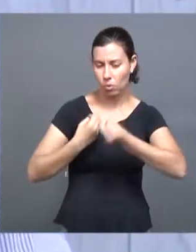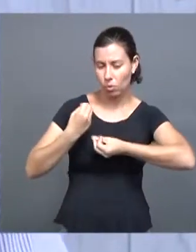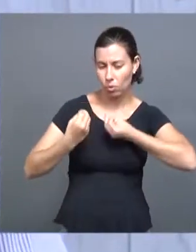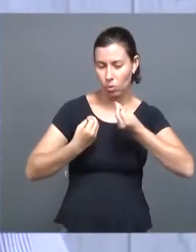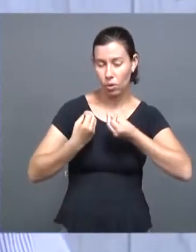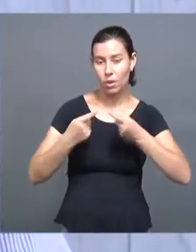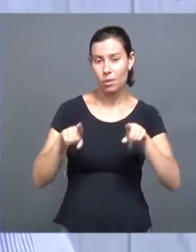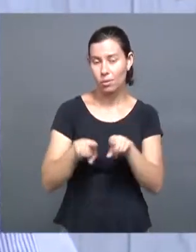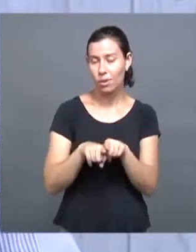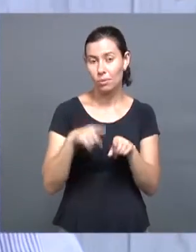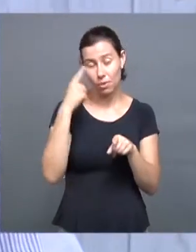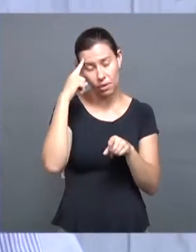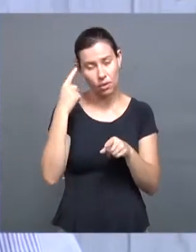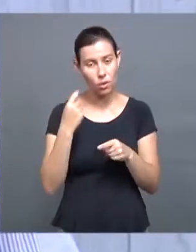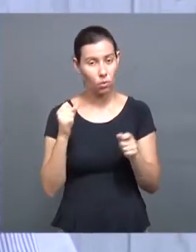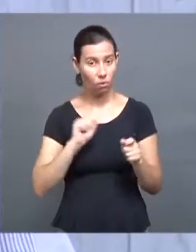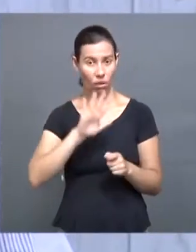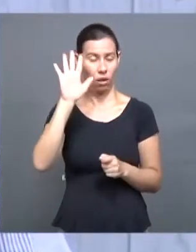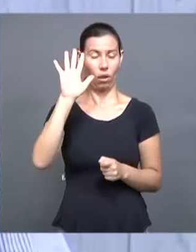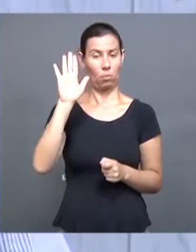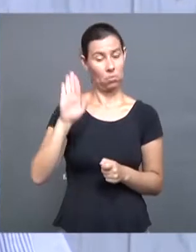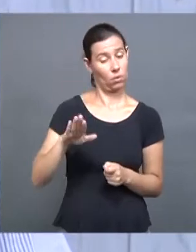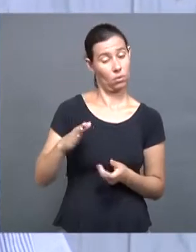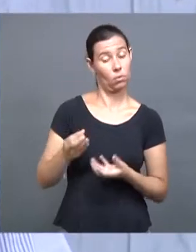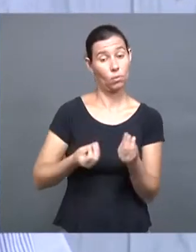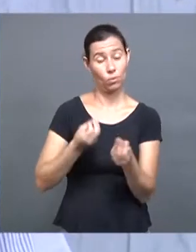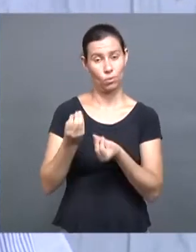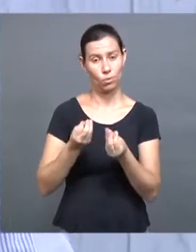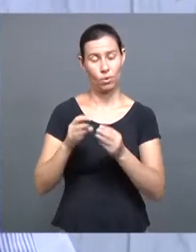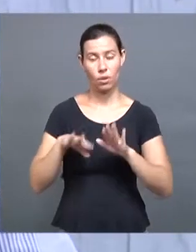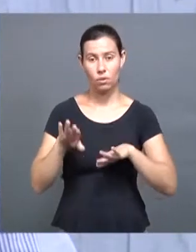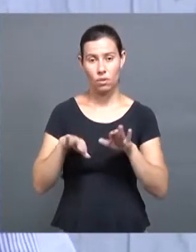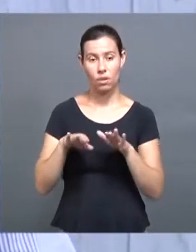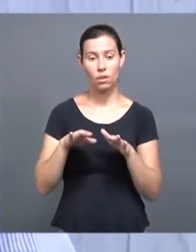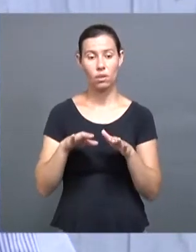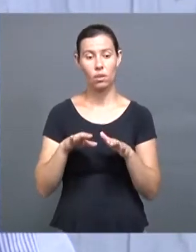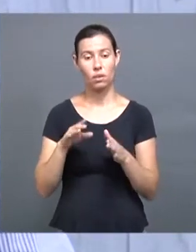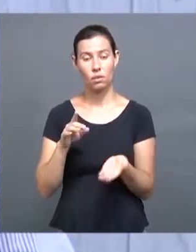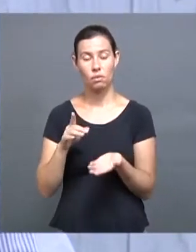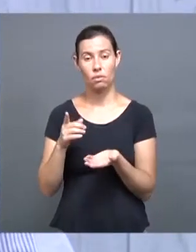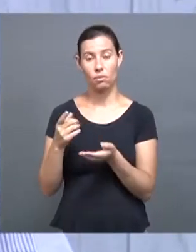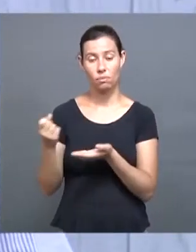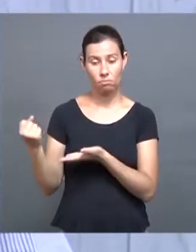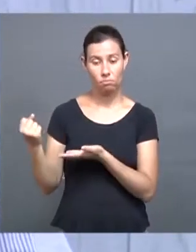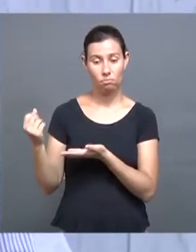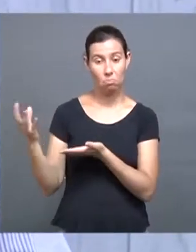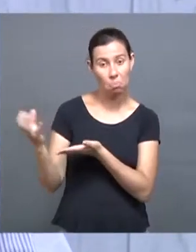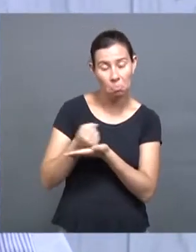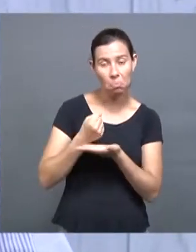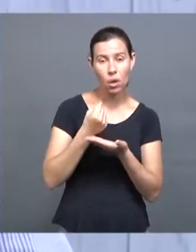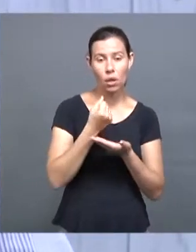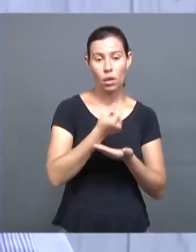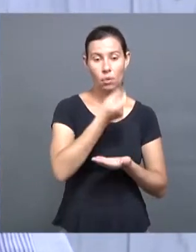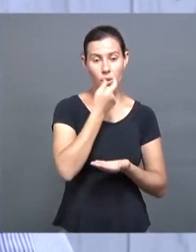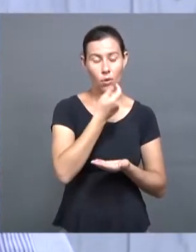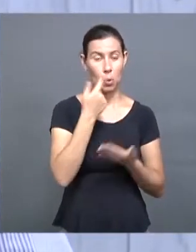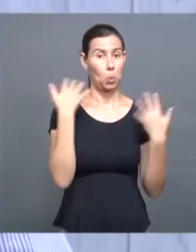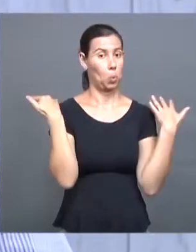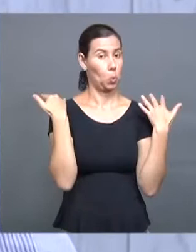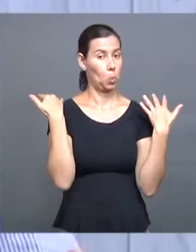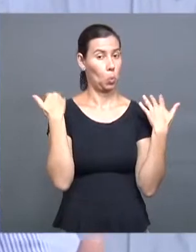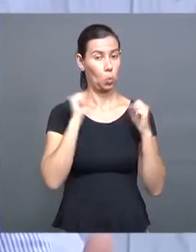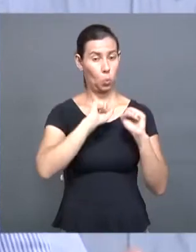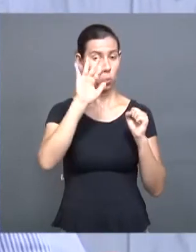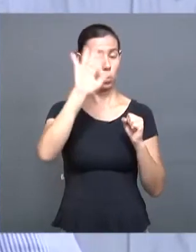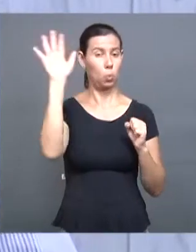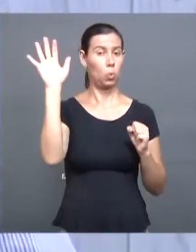custo. Tá? Não adianta assim a gente ter um remédio que chegue também num custo altíssimo e que também não traga